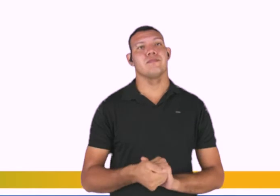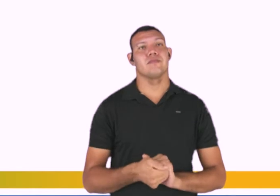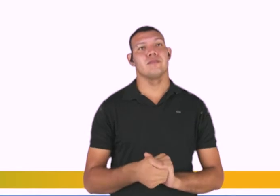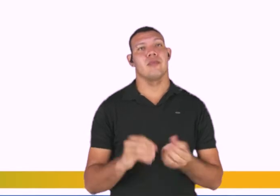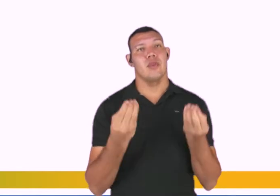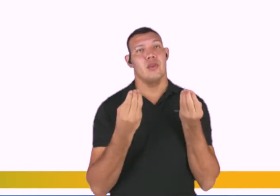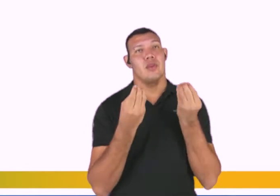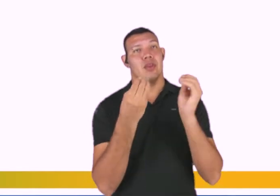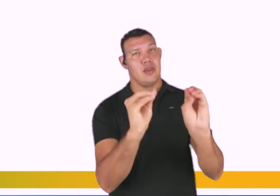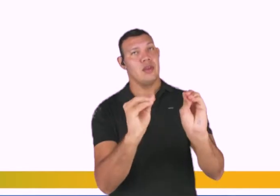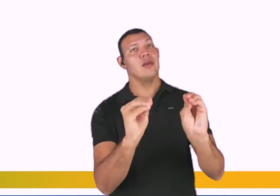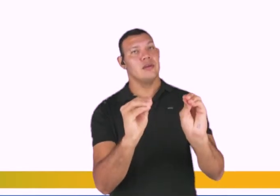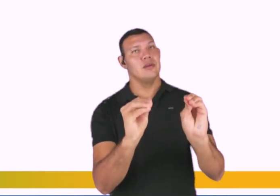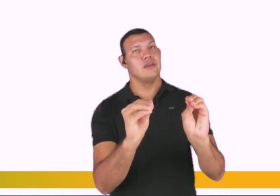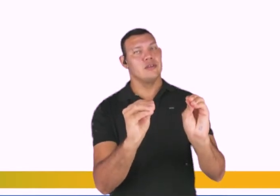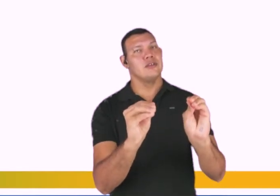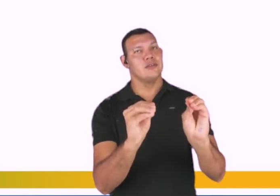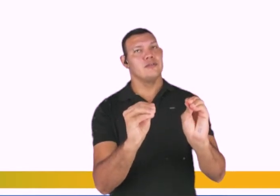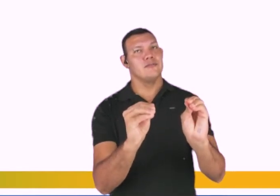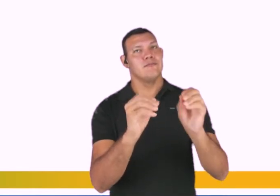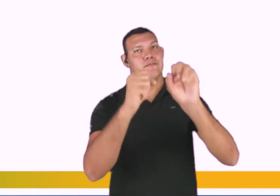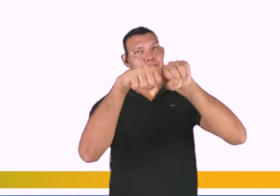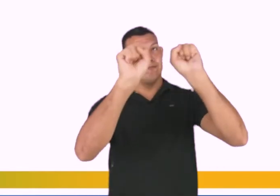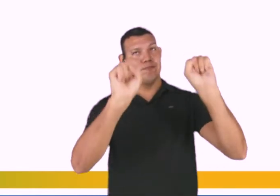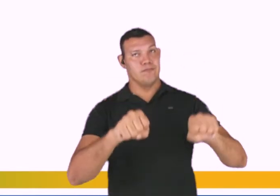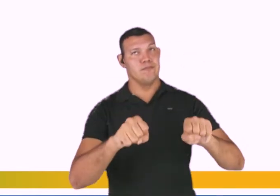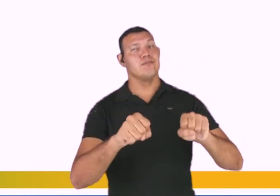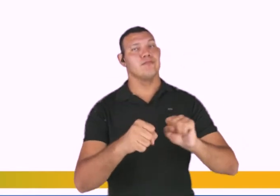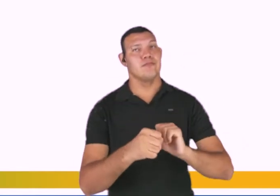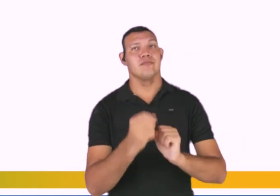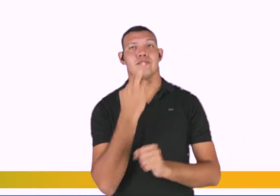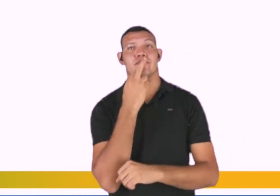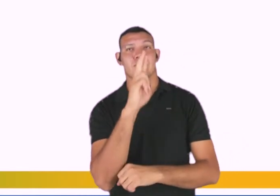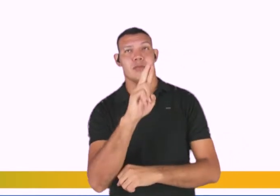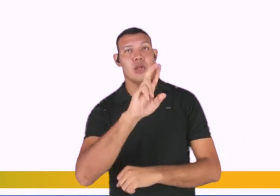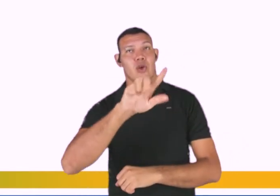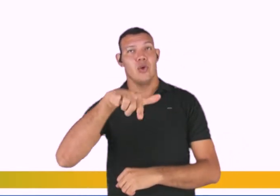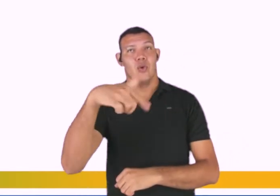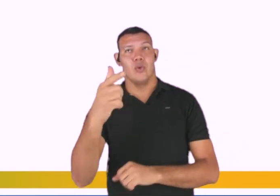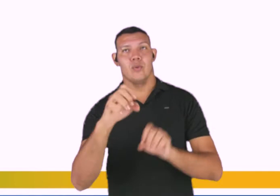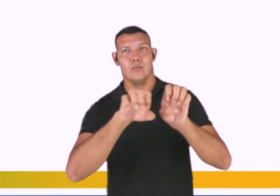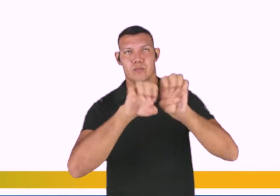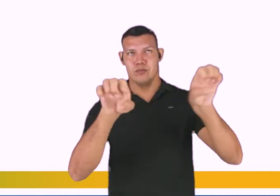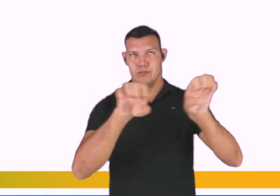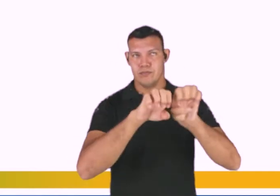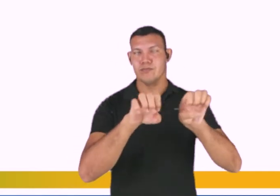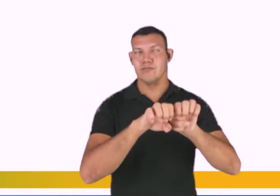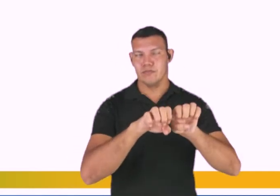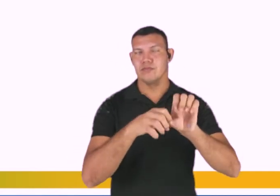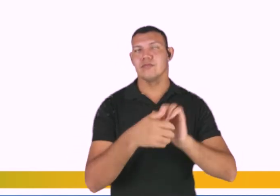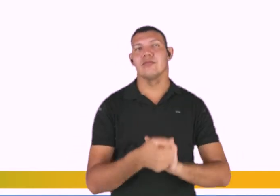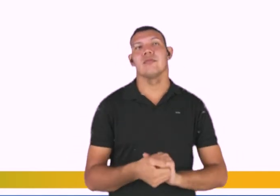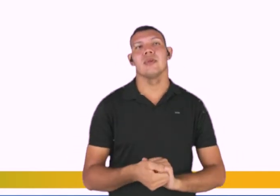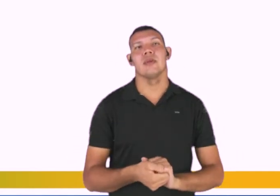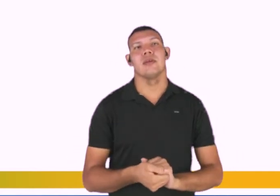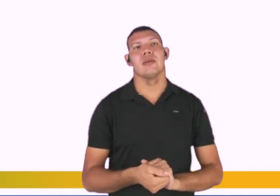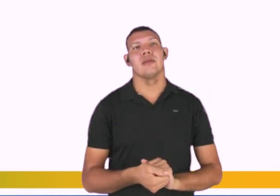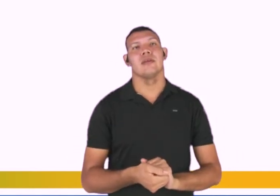Adicionando de um sistema produto de outra equação, desse mesmo sistema, por